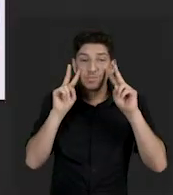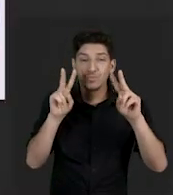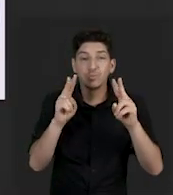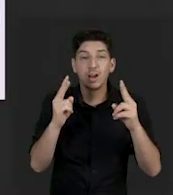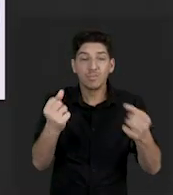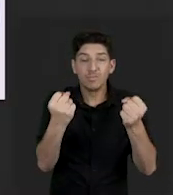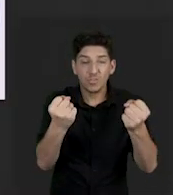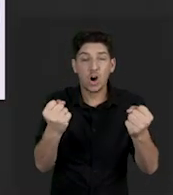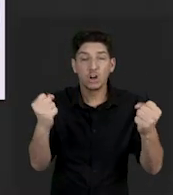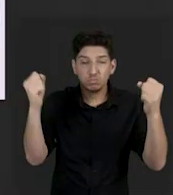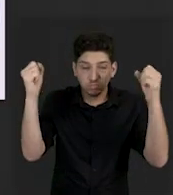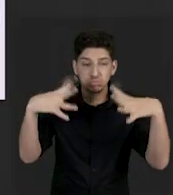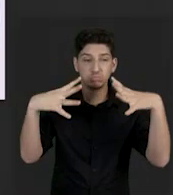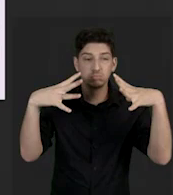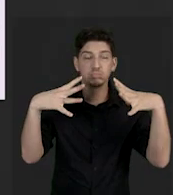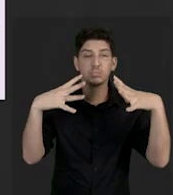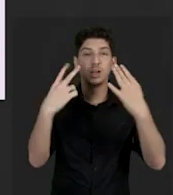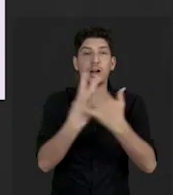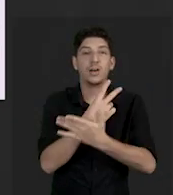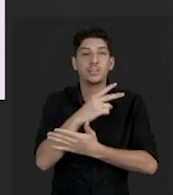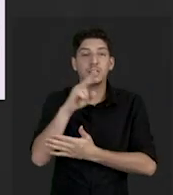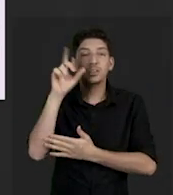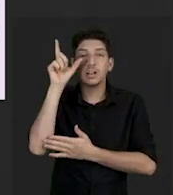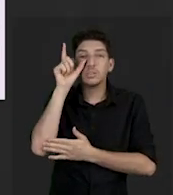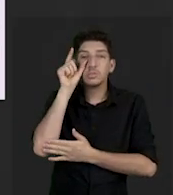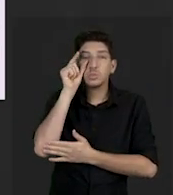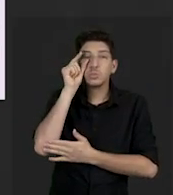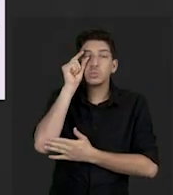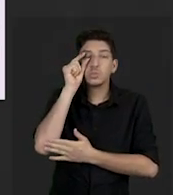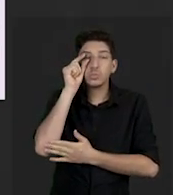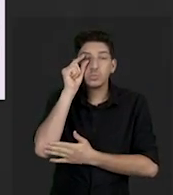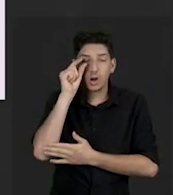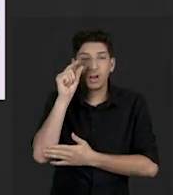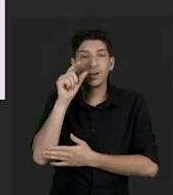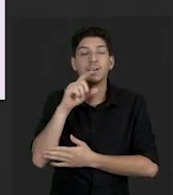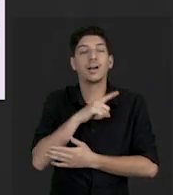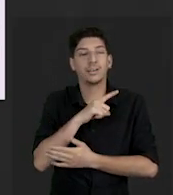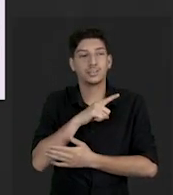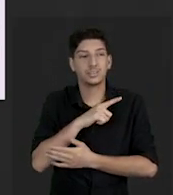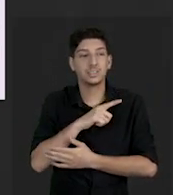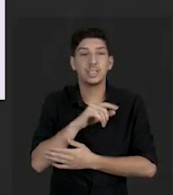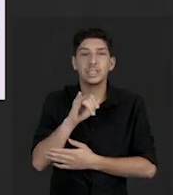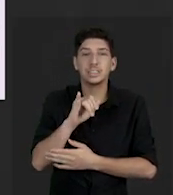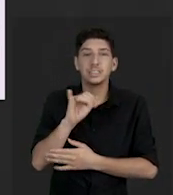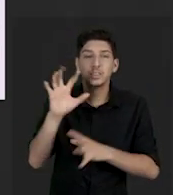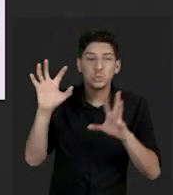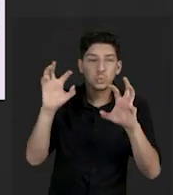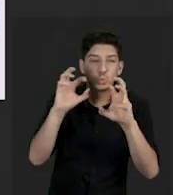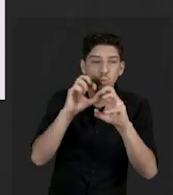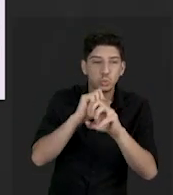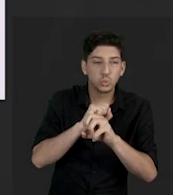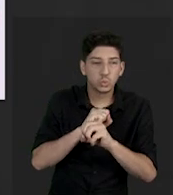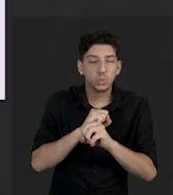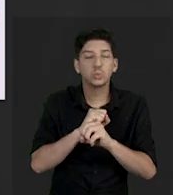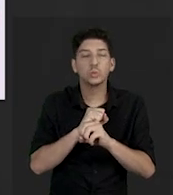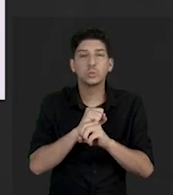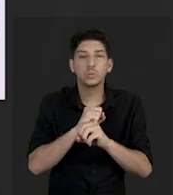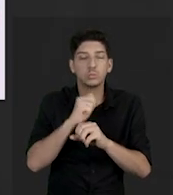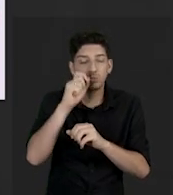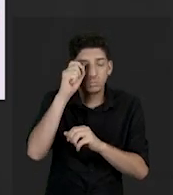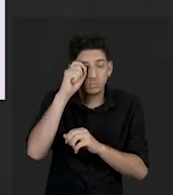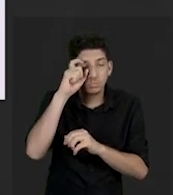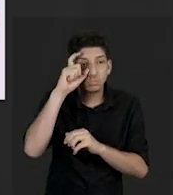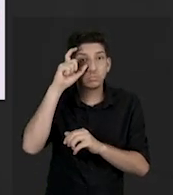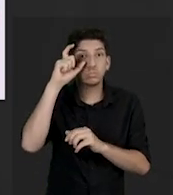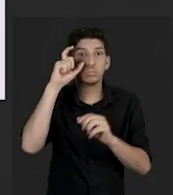a tendência é que a pupila se contraia e fique bem pequenininha. Em ambientes pouco iluminados ou muito escuros, a